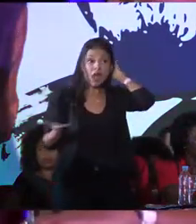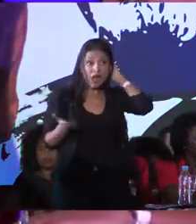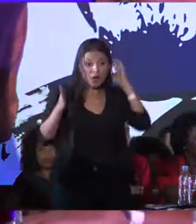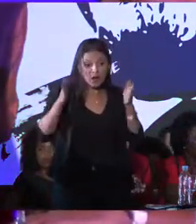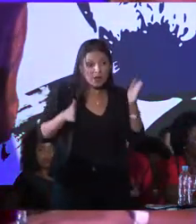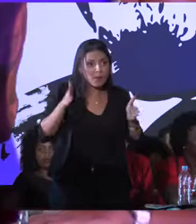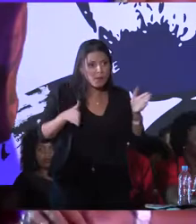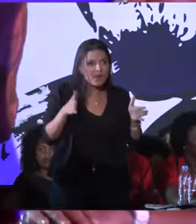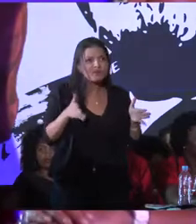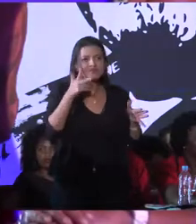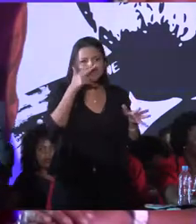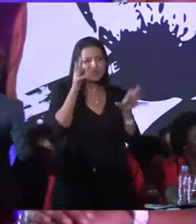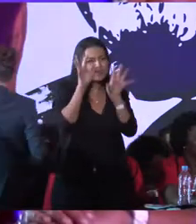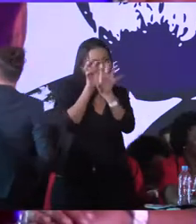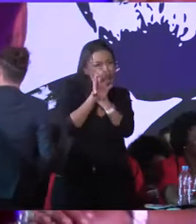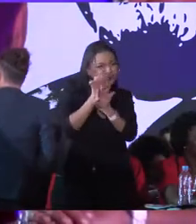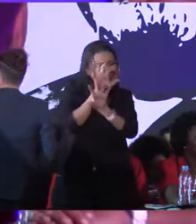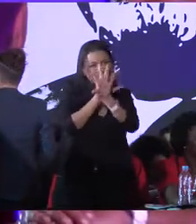ela demanda